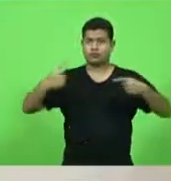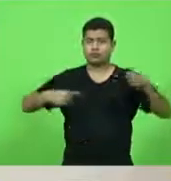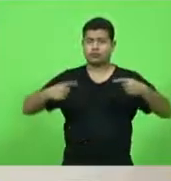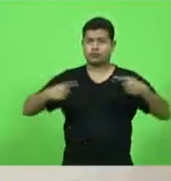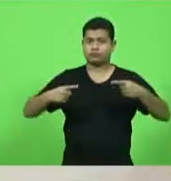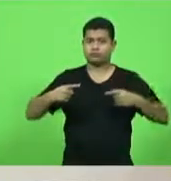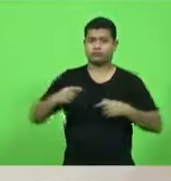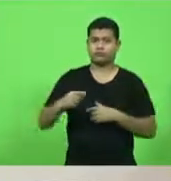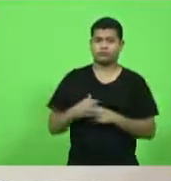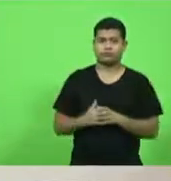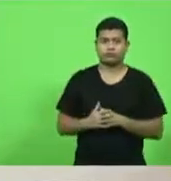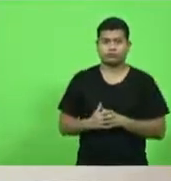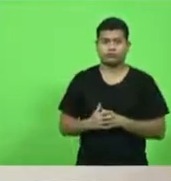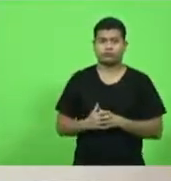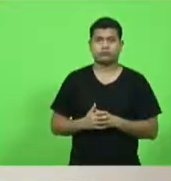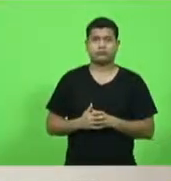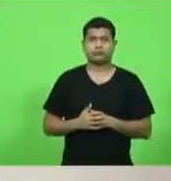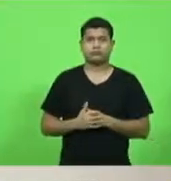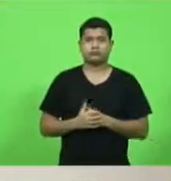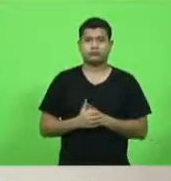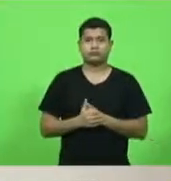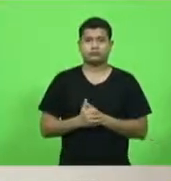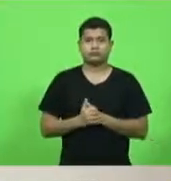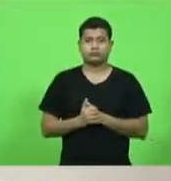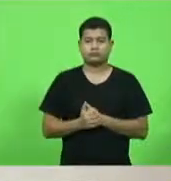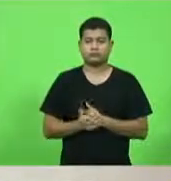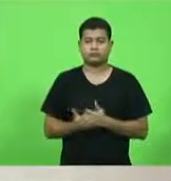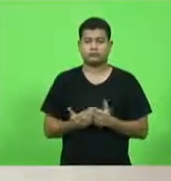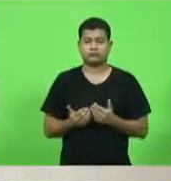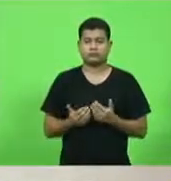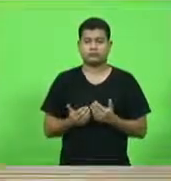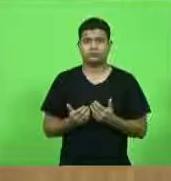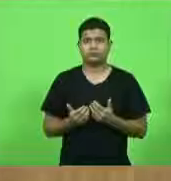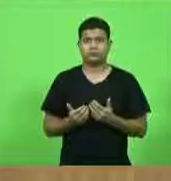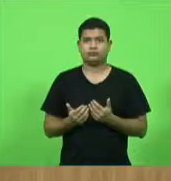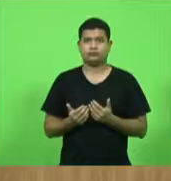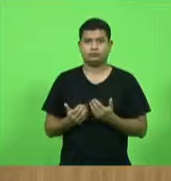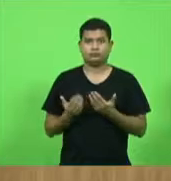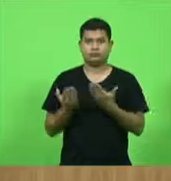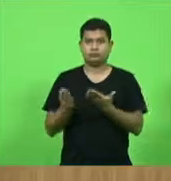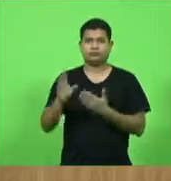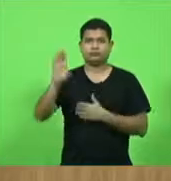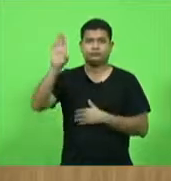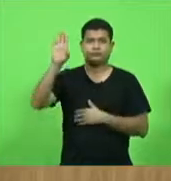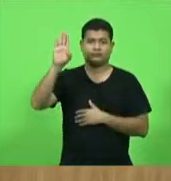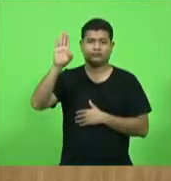Presidente, eu queria só... Pois não, deputado Ismael? Bruno Souza.